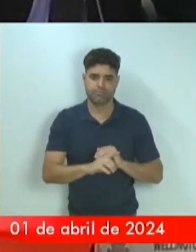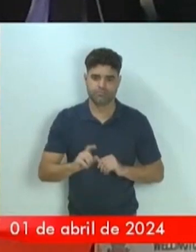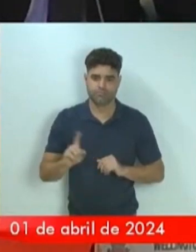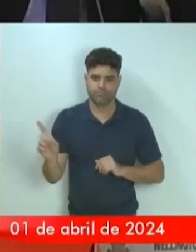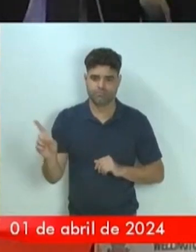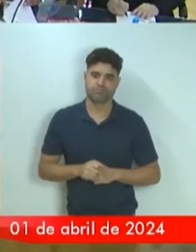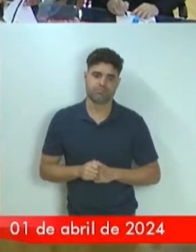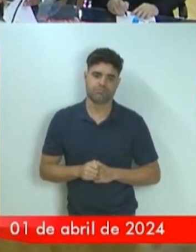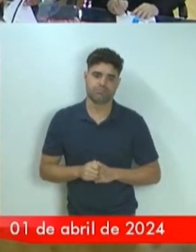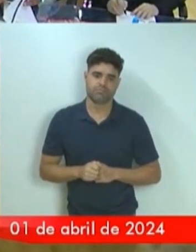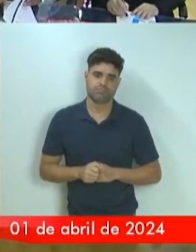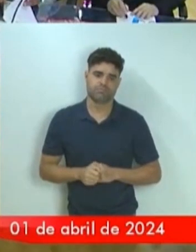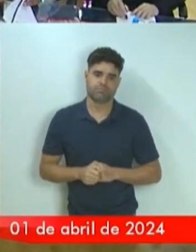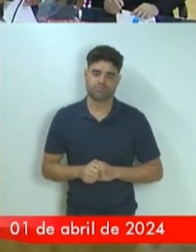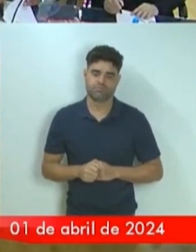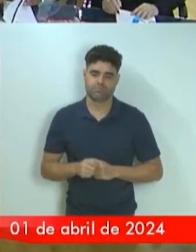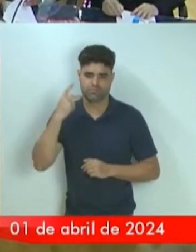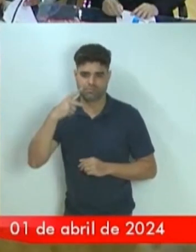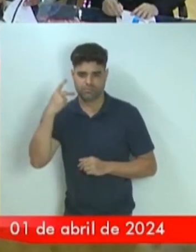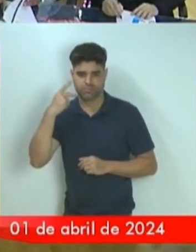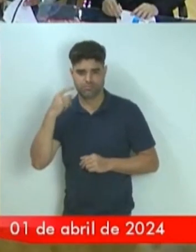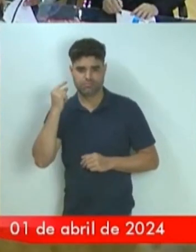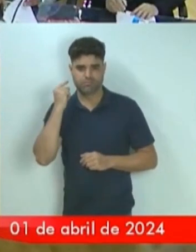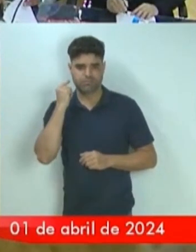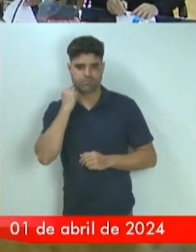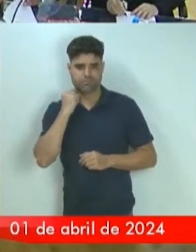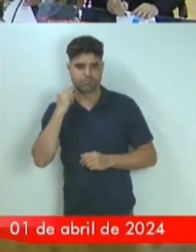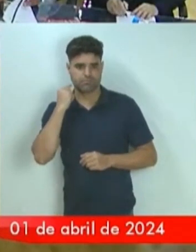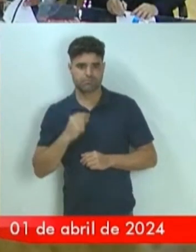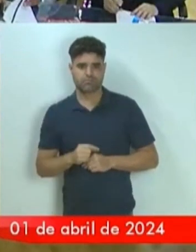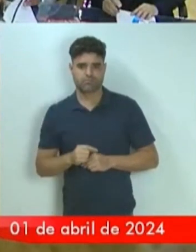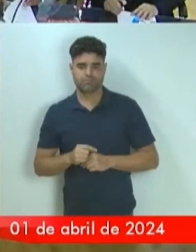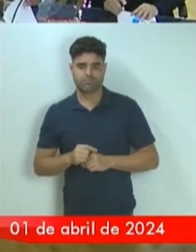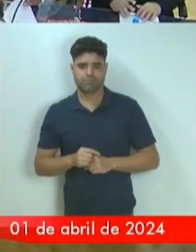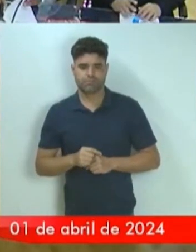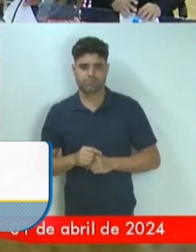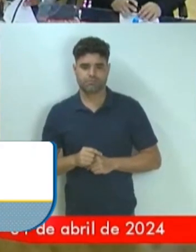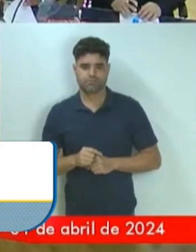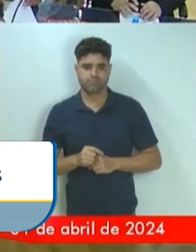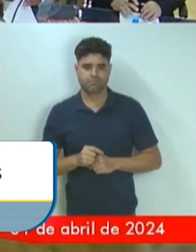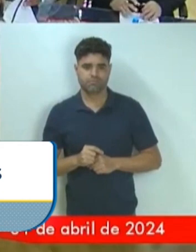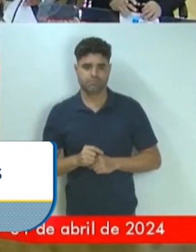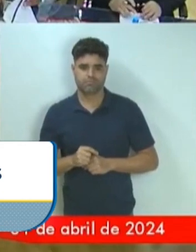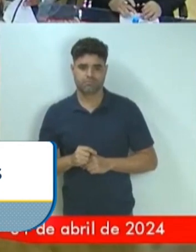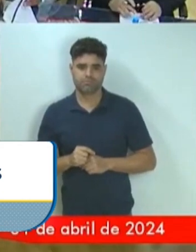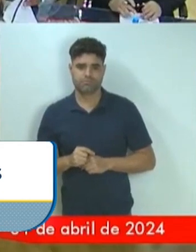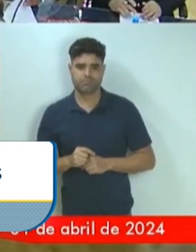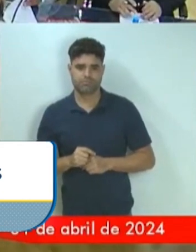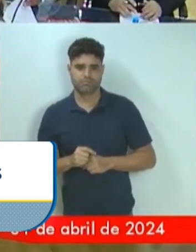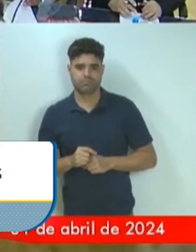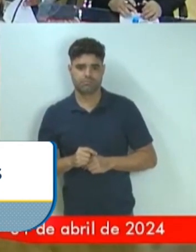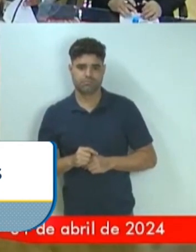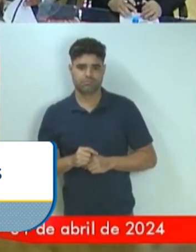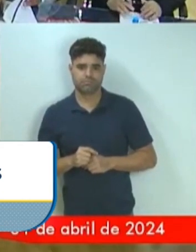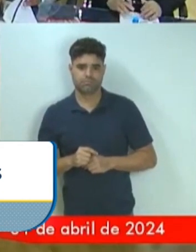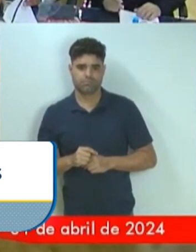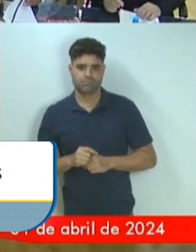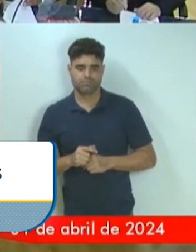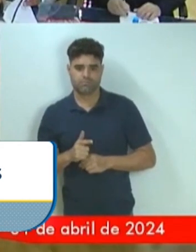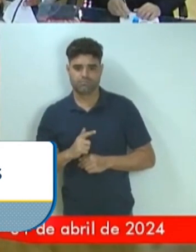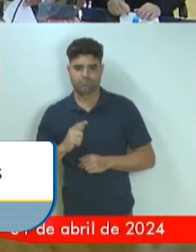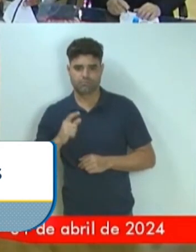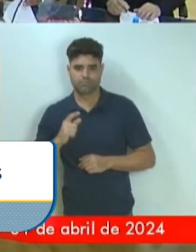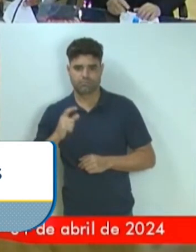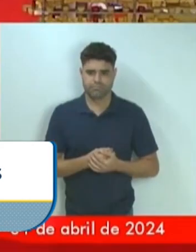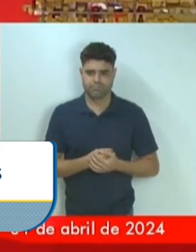Itamar, professora Joana Dark e também o Wellington Bozo. O presidente da Câmara, que é o vereador Thiago Santos de Oliveira, ele não votou,